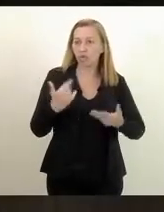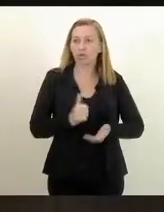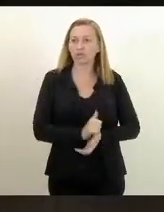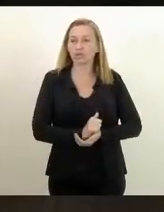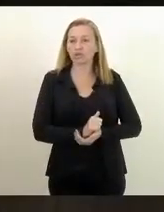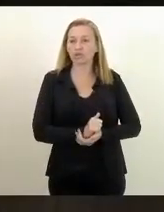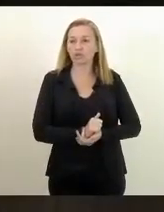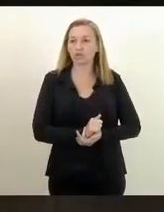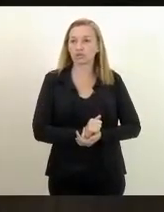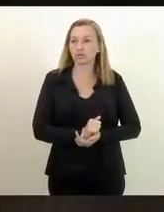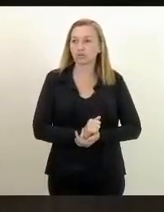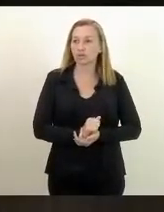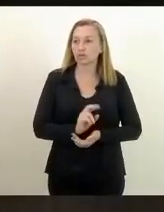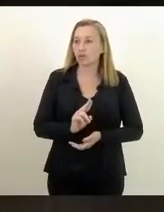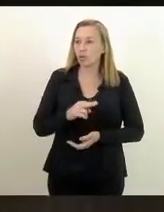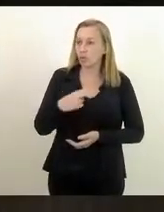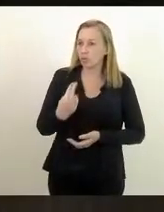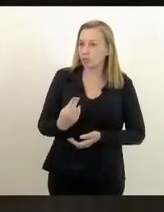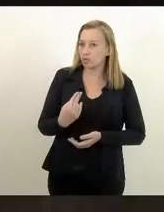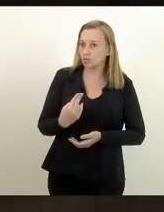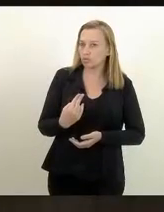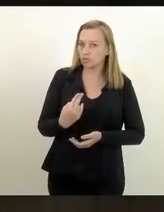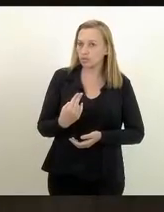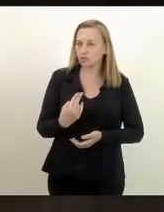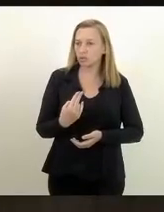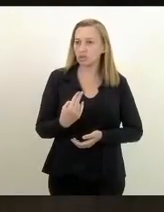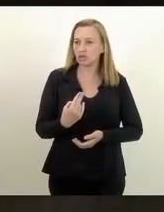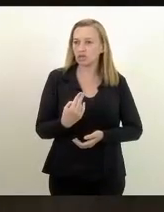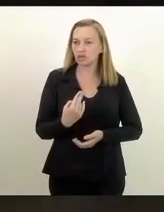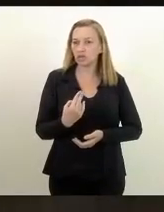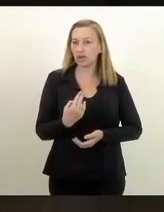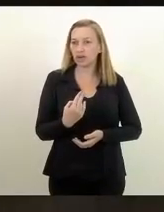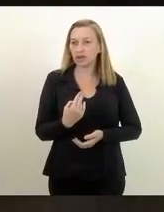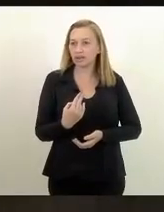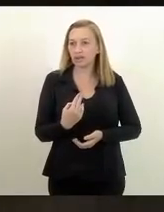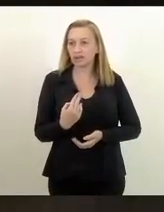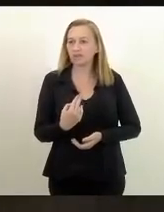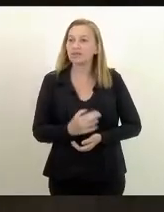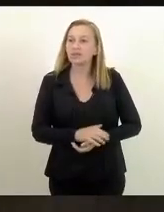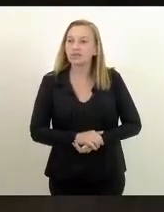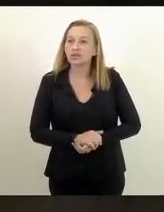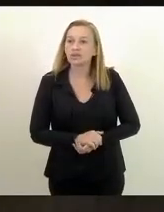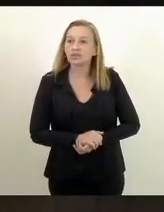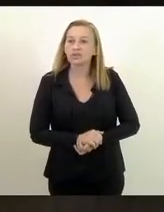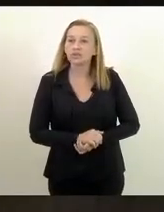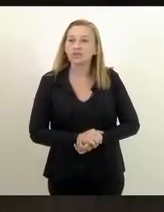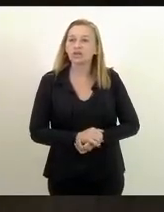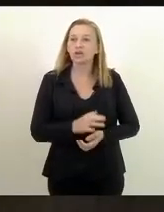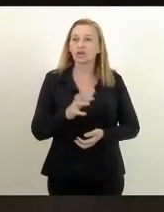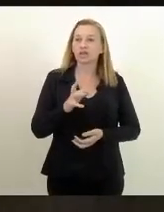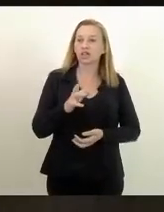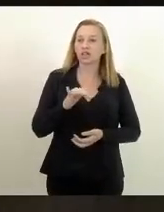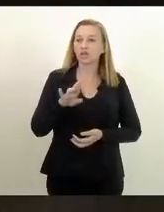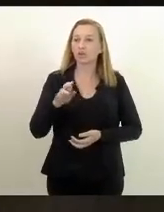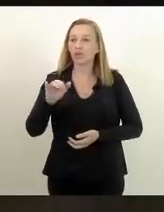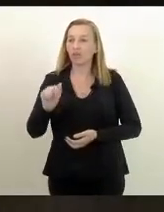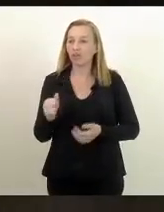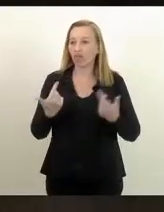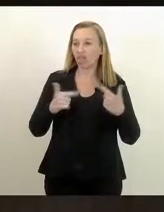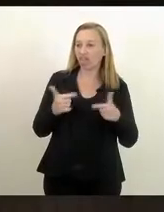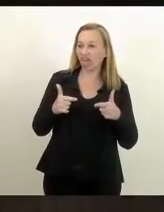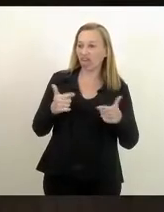outras vezes, ouvem situações até de ironia, dizendo que seus filhos devem estar